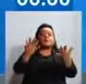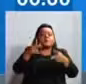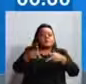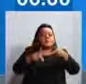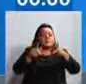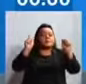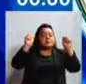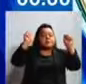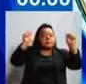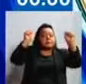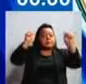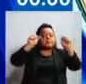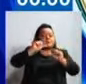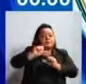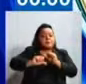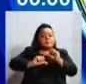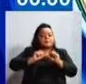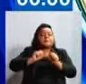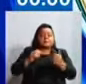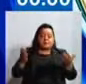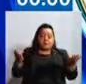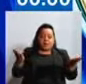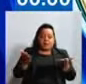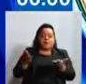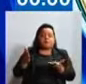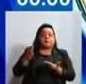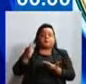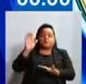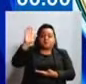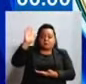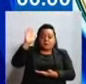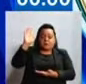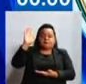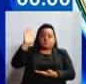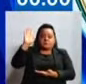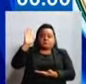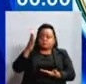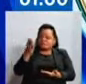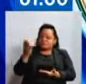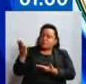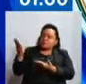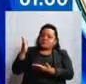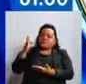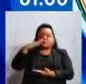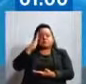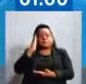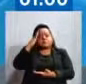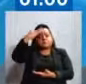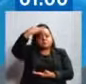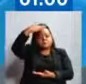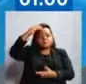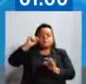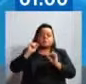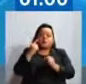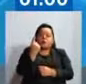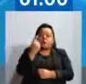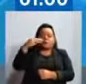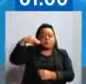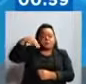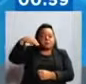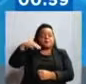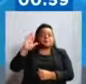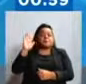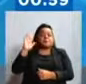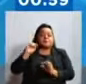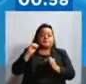mudança. Agora é a vez do candidato Breno Mendes. Um minuto, candidato. Quero agradecer